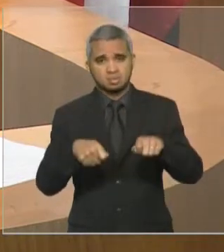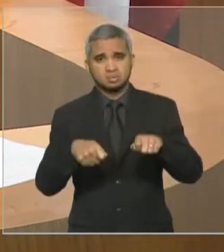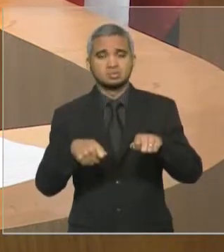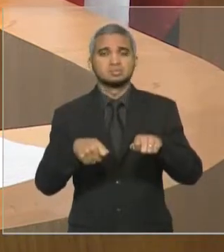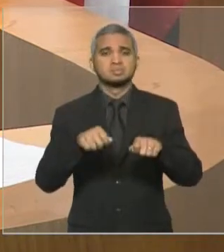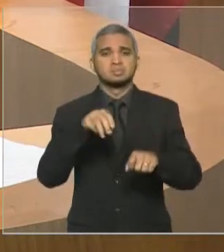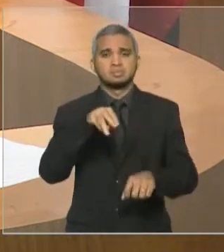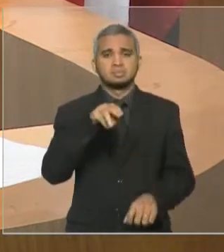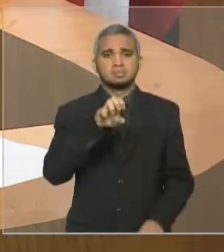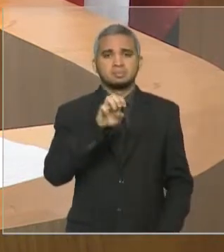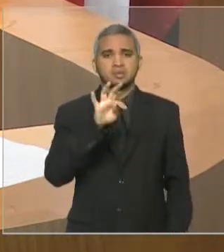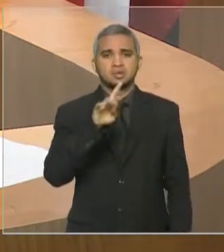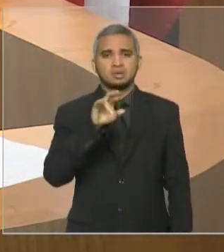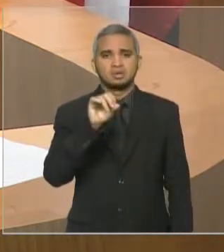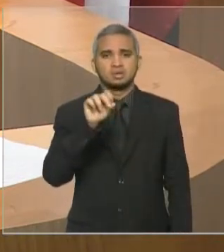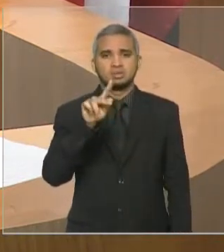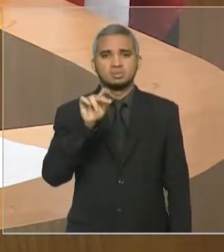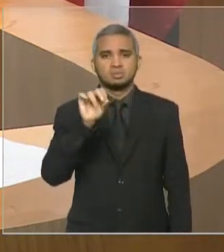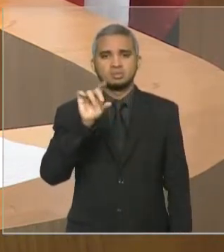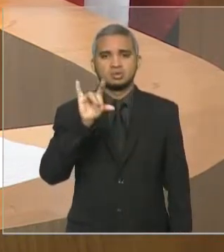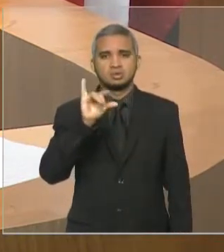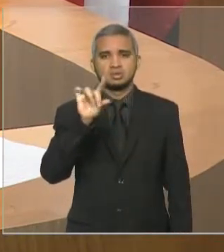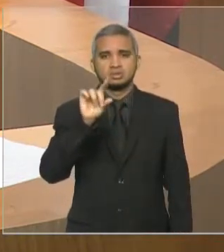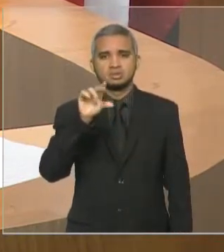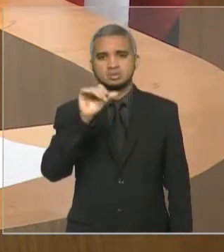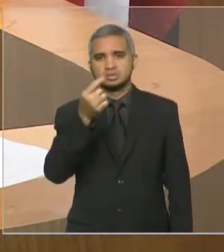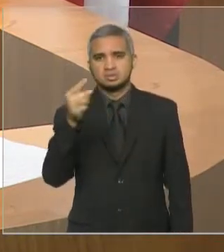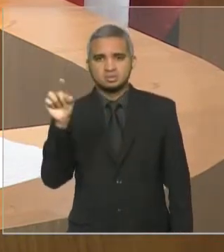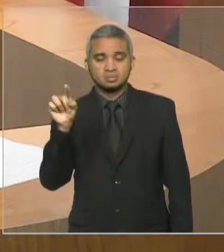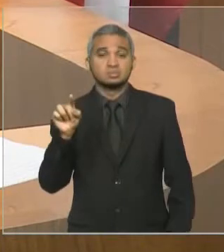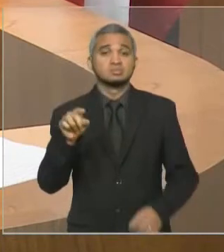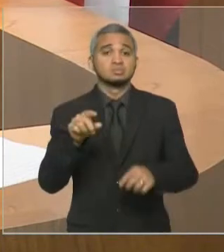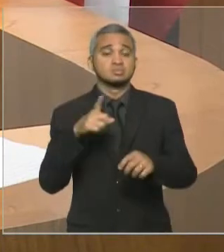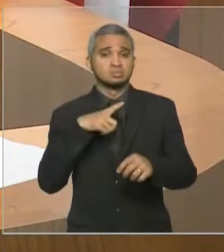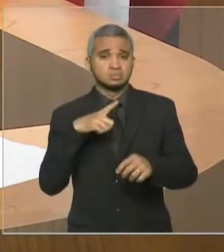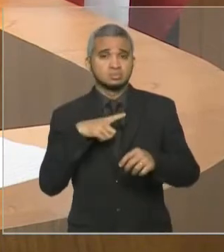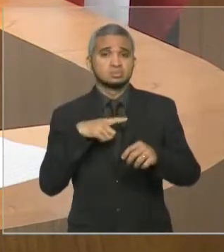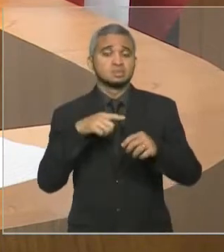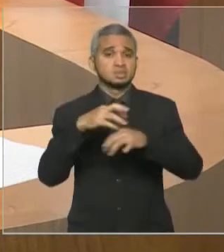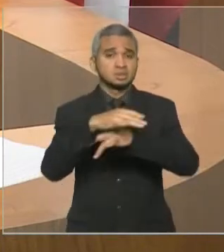faço, deputadas e deputados, devido ao processo de crescimento urbano